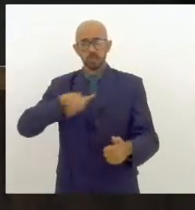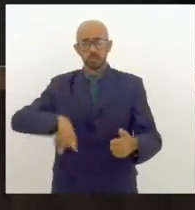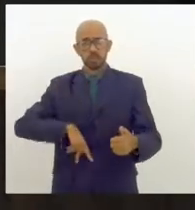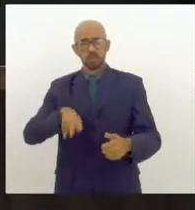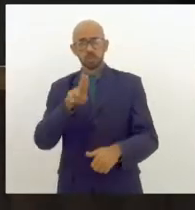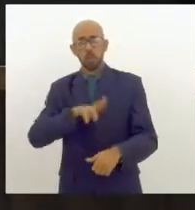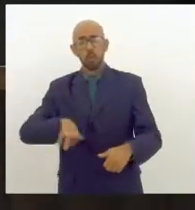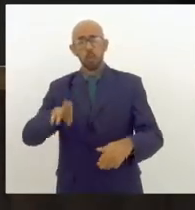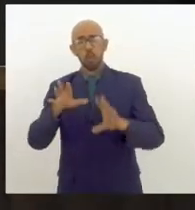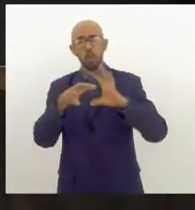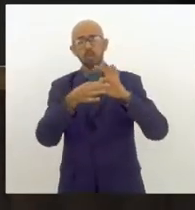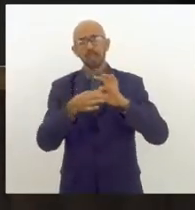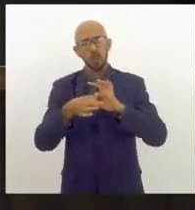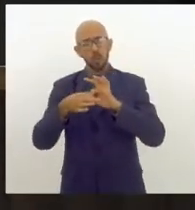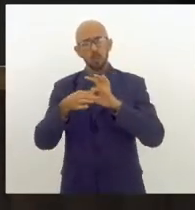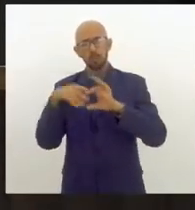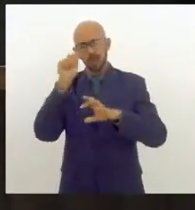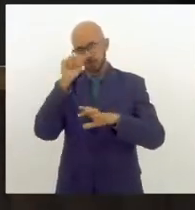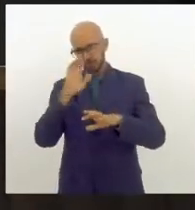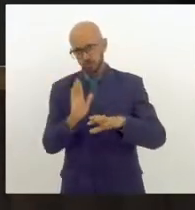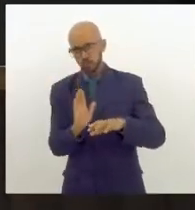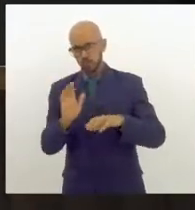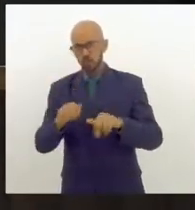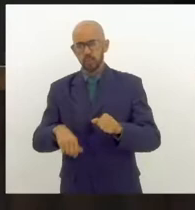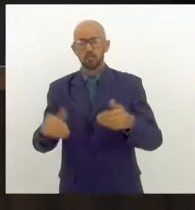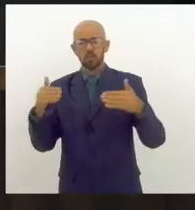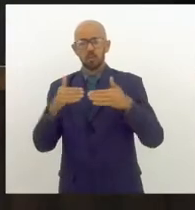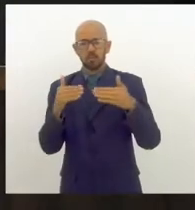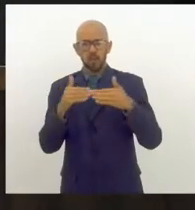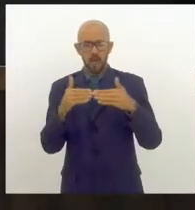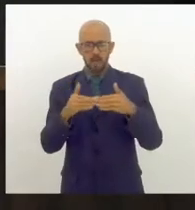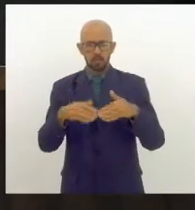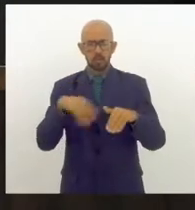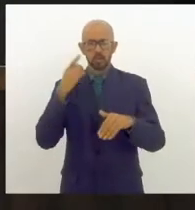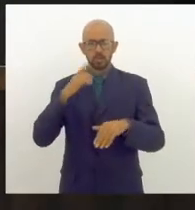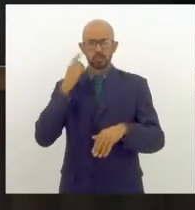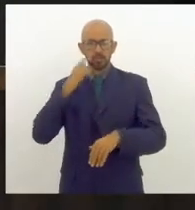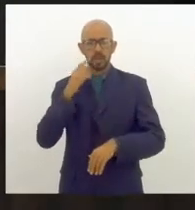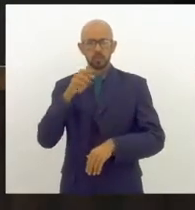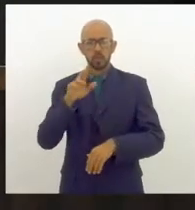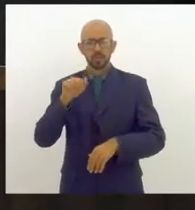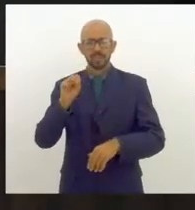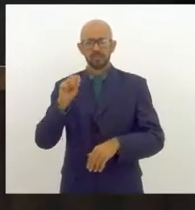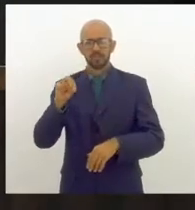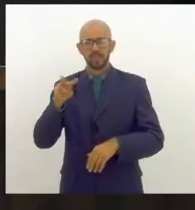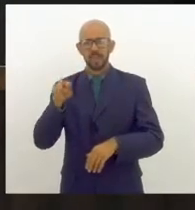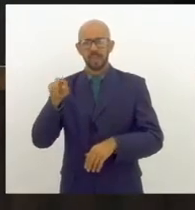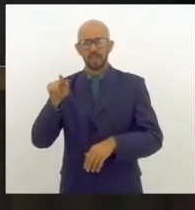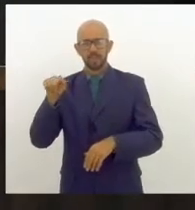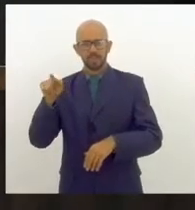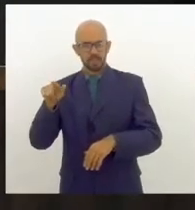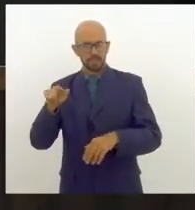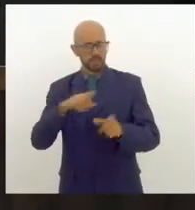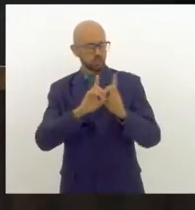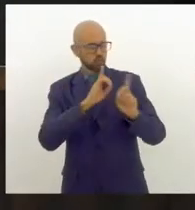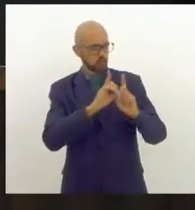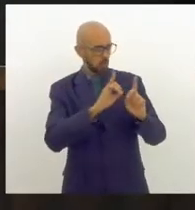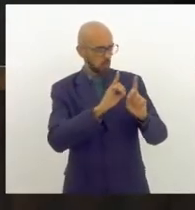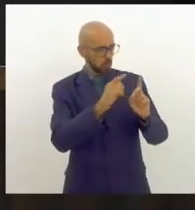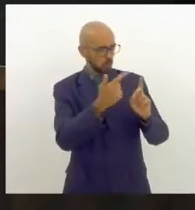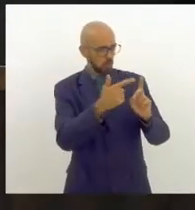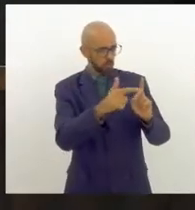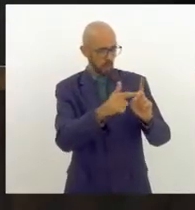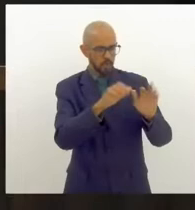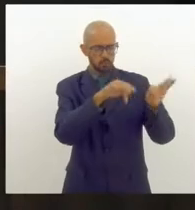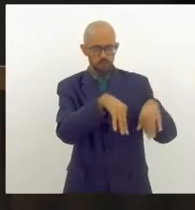Brasil. Parecida da Comissão de Normas Internas e Proposições Externas, favorável, relator deputado Rosenberg Reis. Em discussão. Não havendo que queira